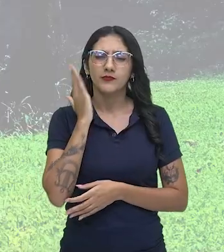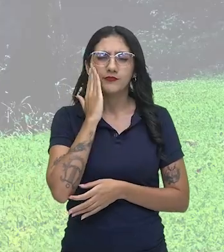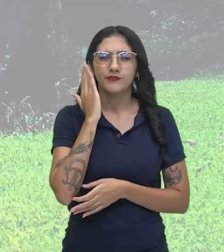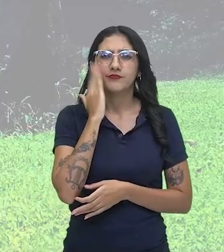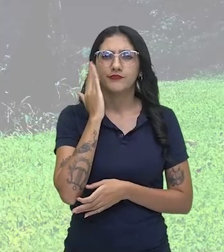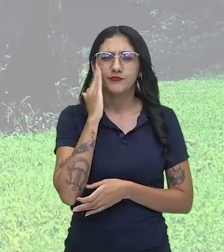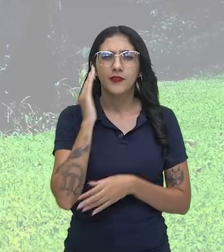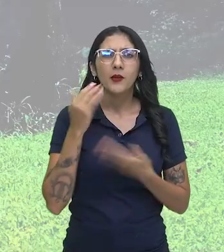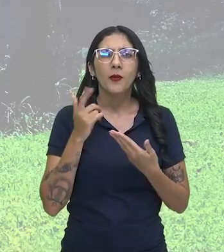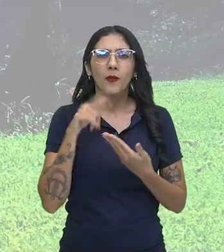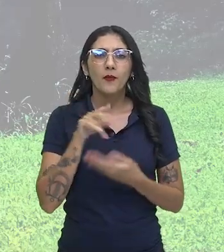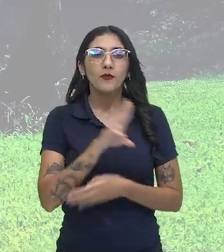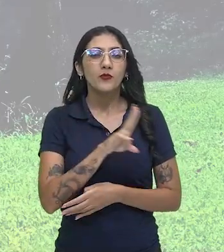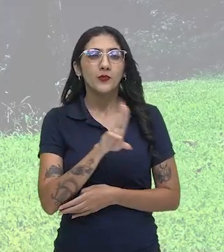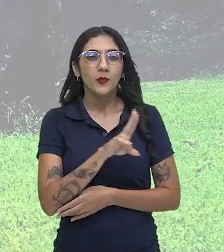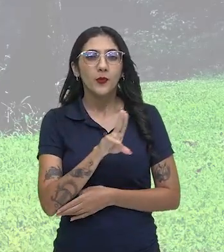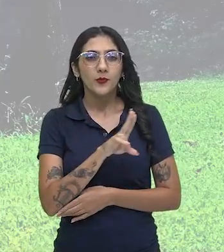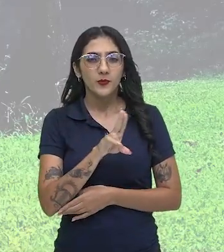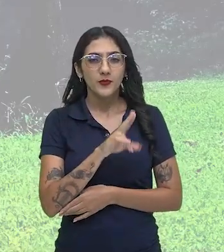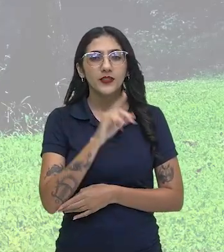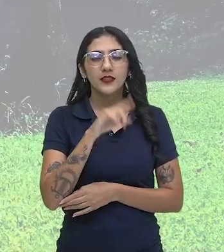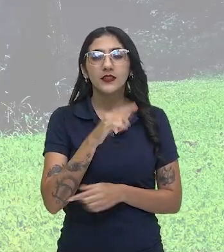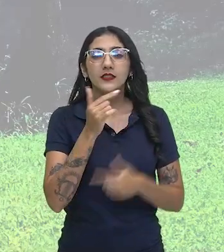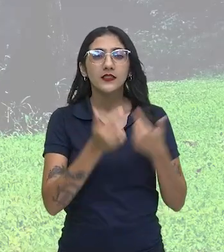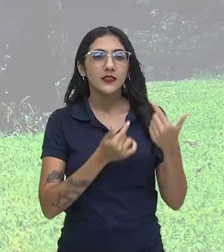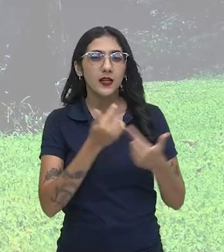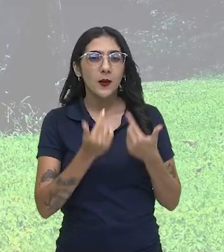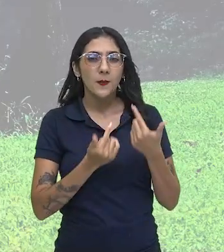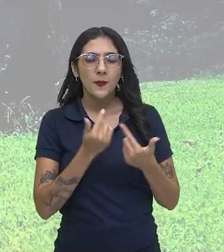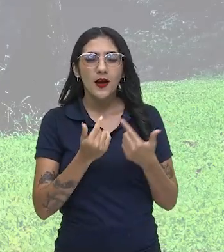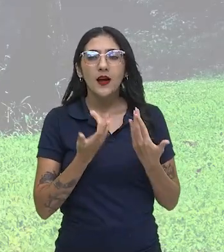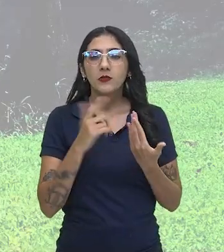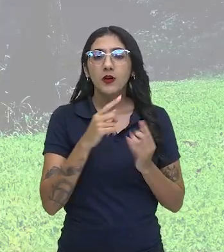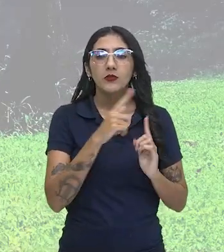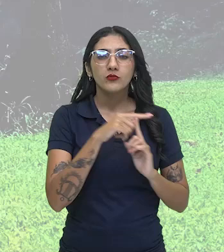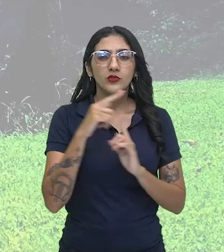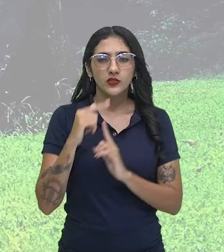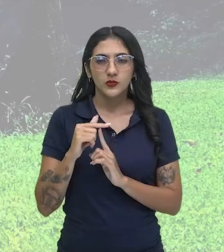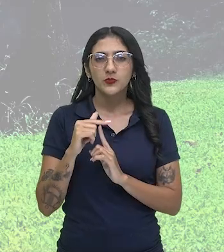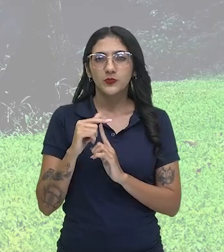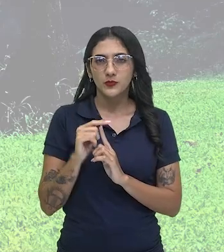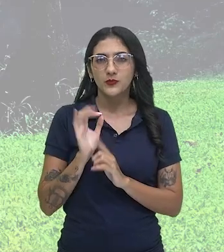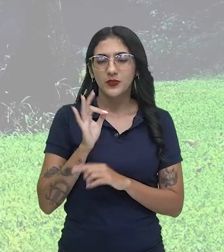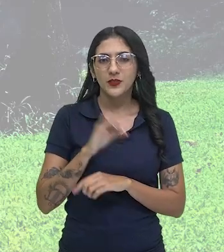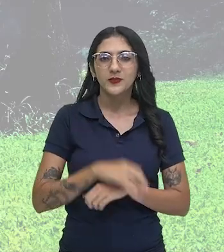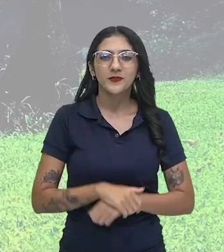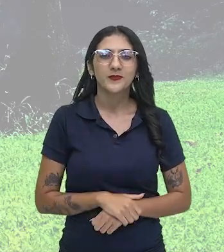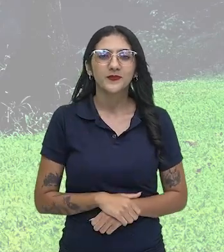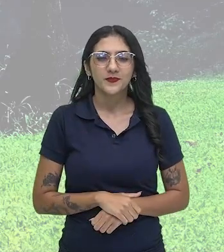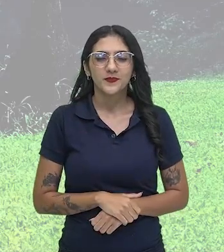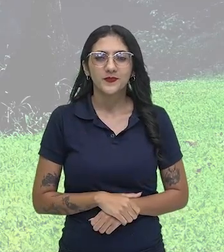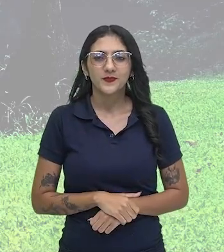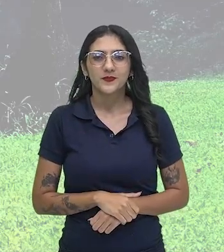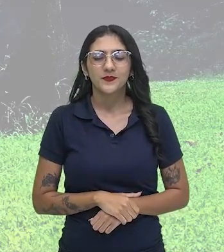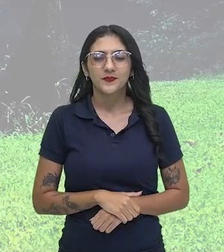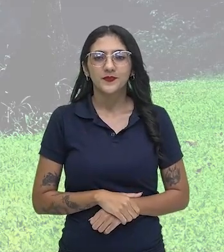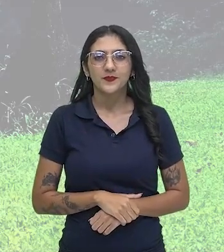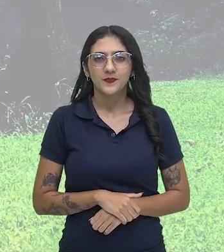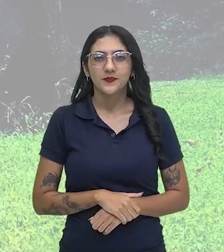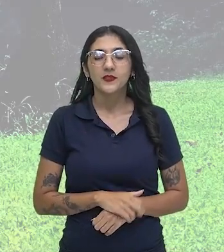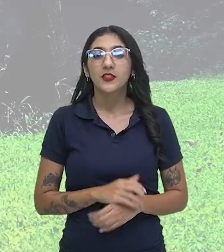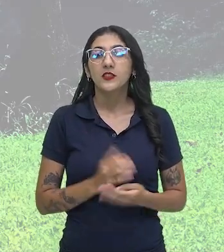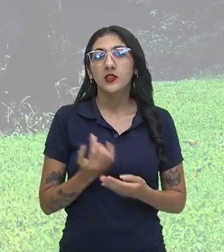dizer qual é o nome dessas atividades, né, dessas pessoas que fazem esse tipo de trabalho. Ok, né, Teacher? Exatamente. Então, vocês